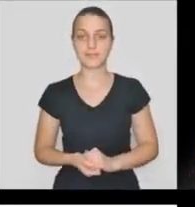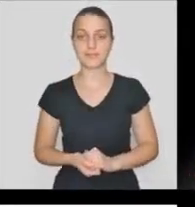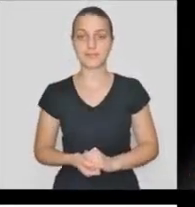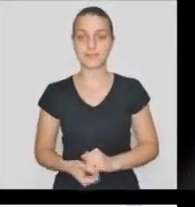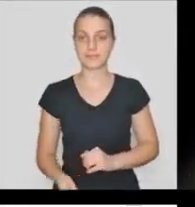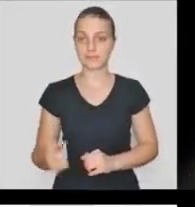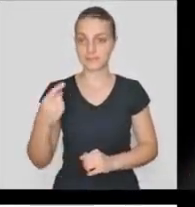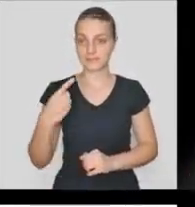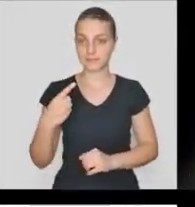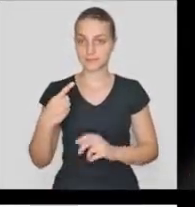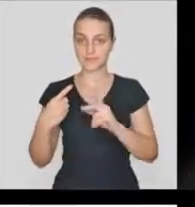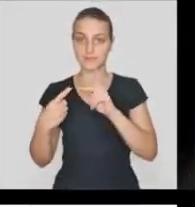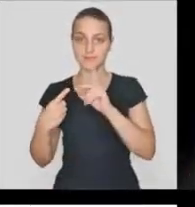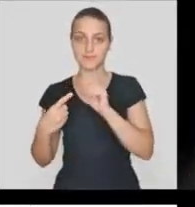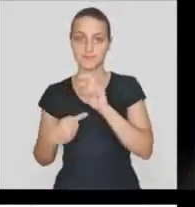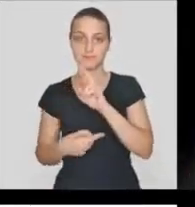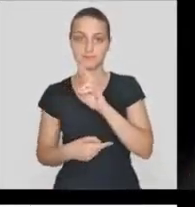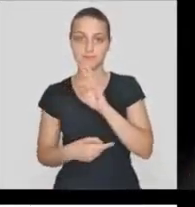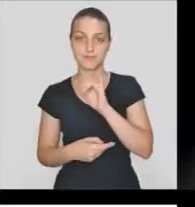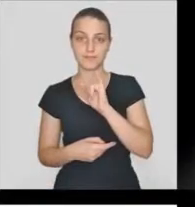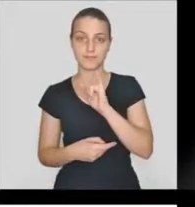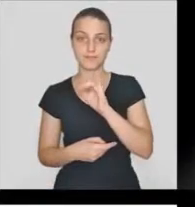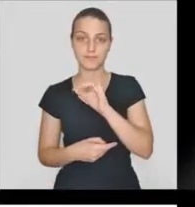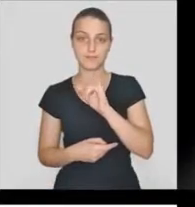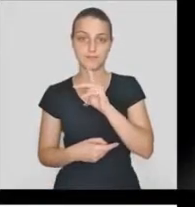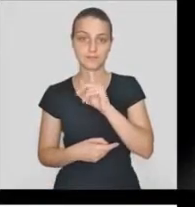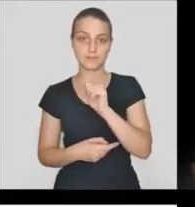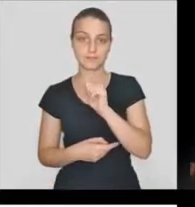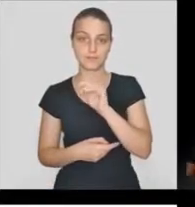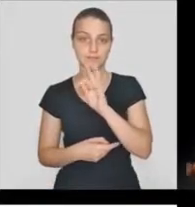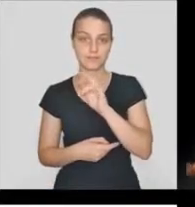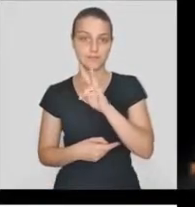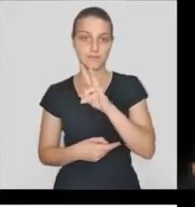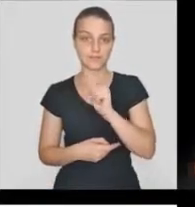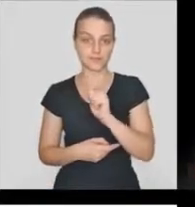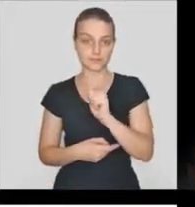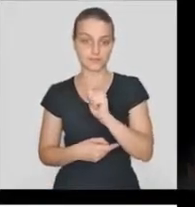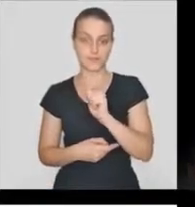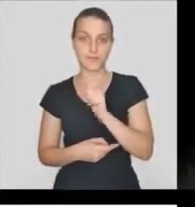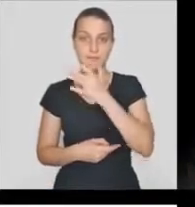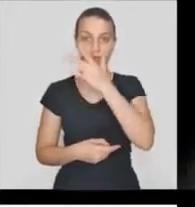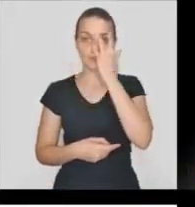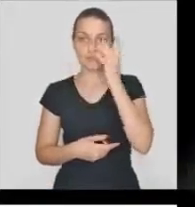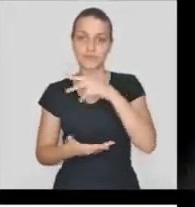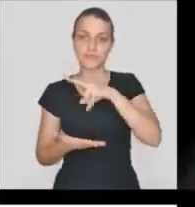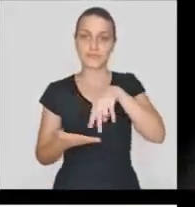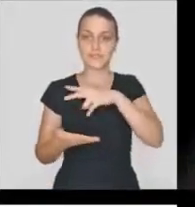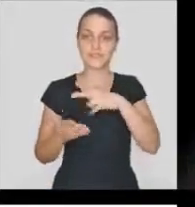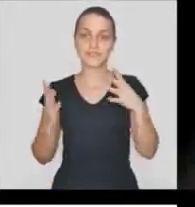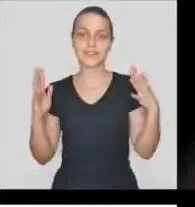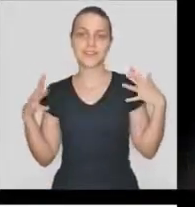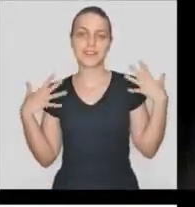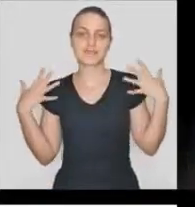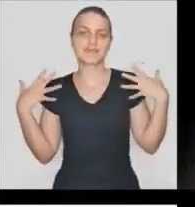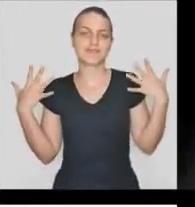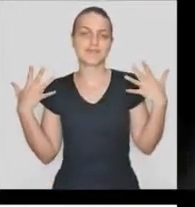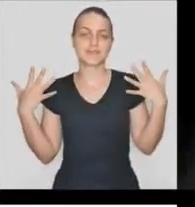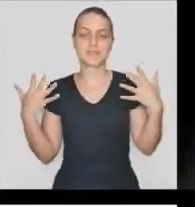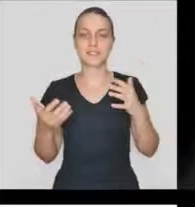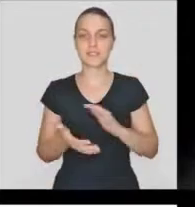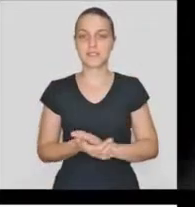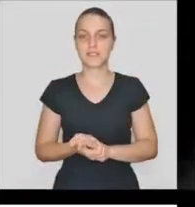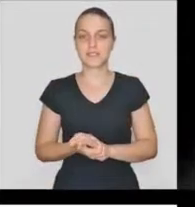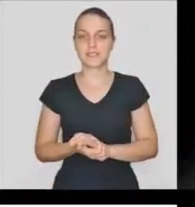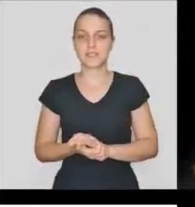pelas pessoas para se divertirem, entretenimento, certo? E elas têm vários estilos, desde os